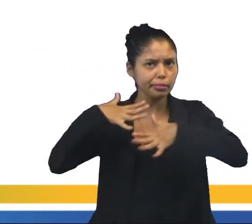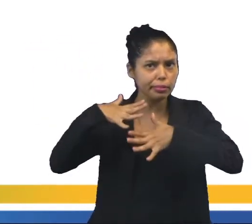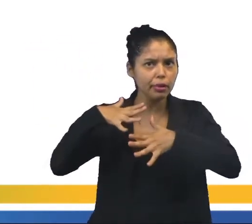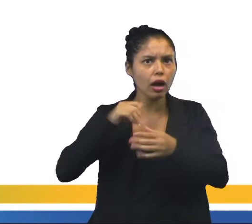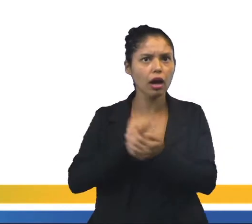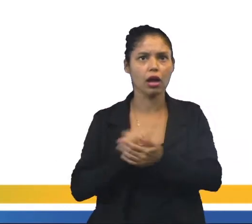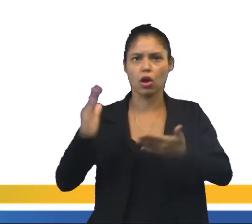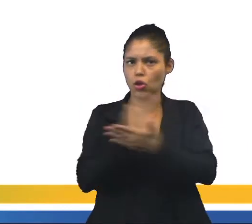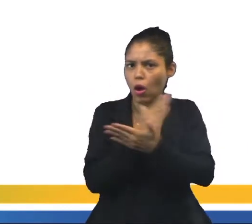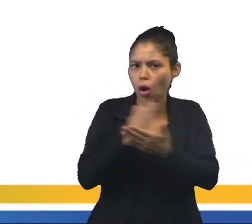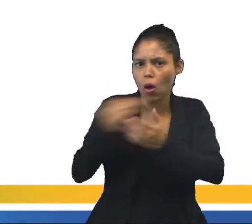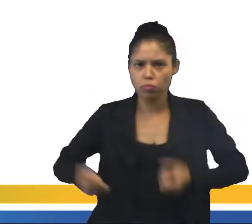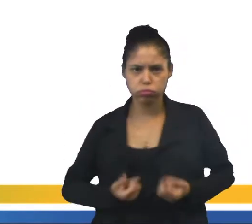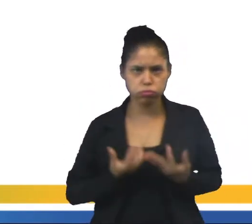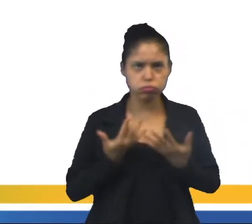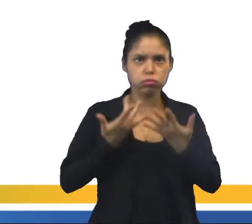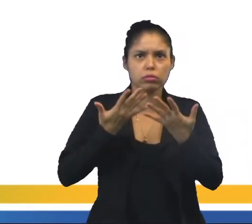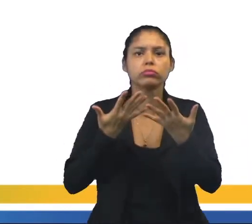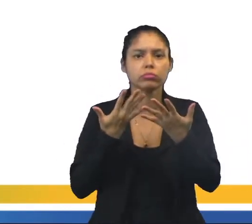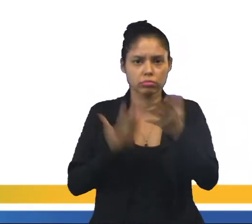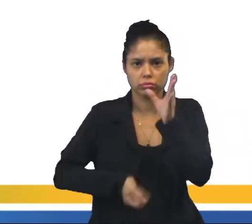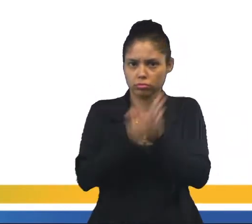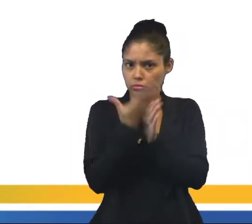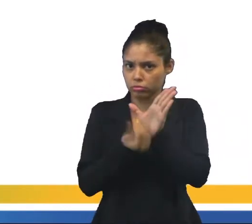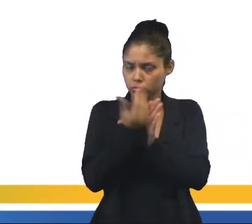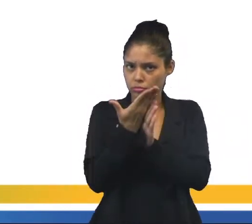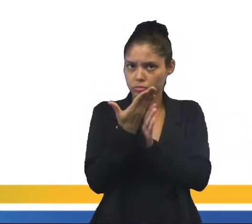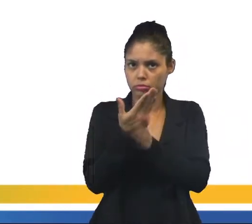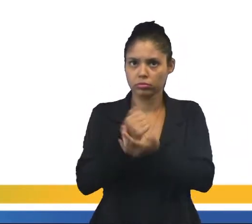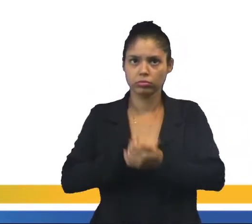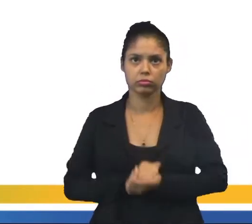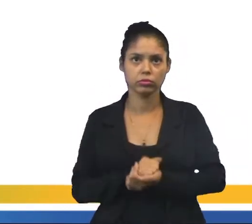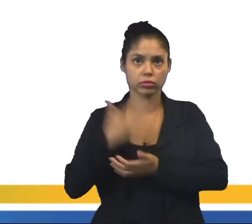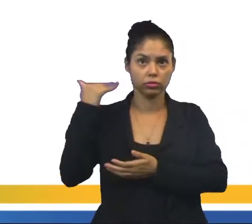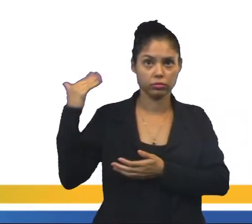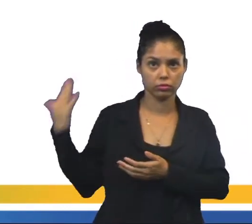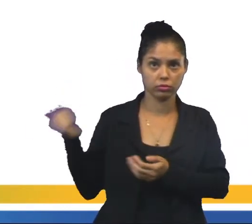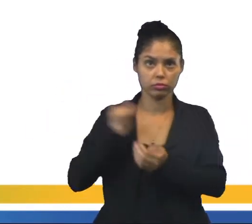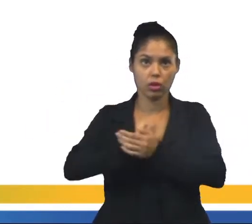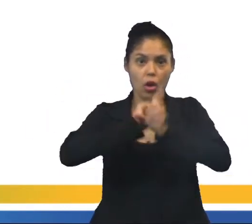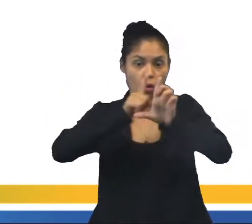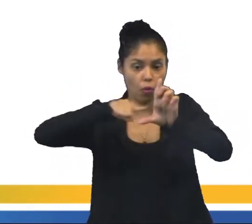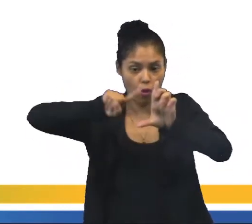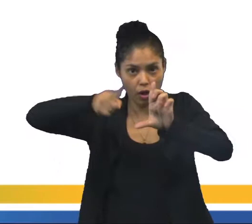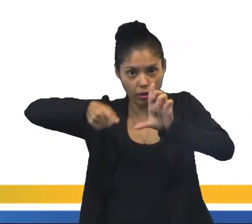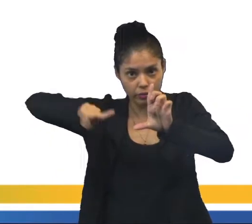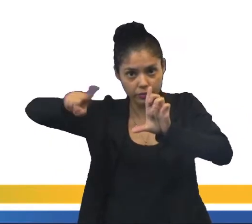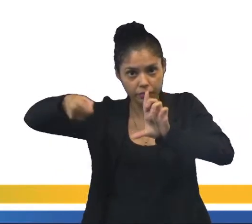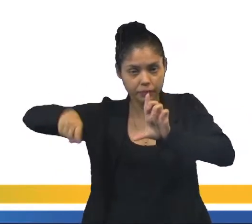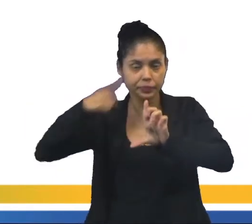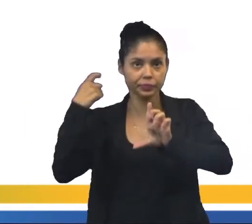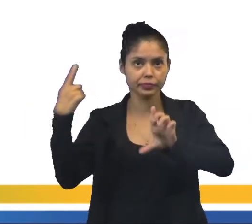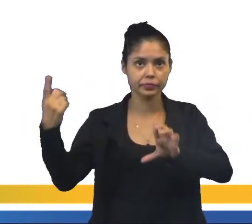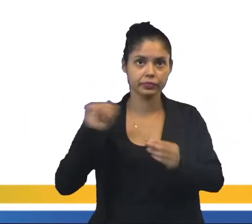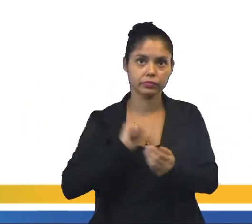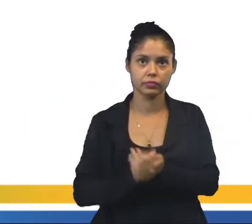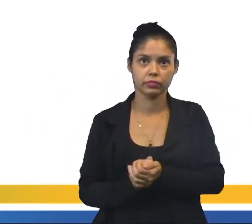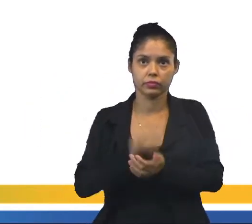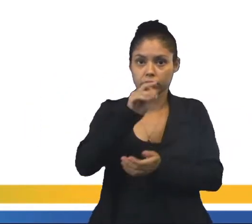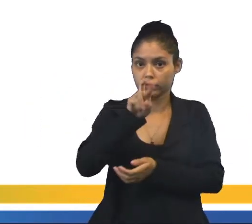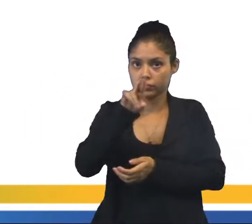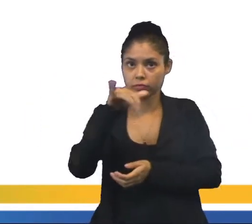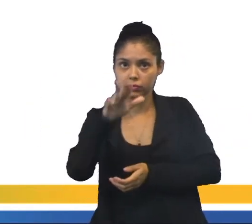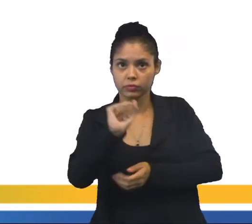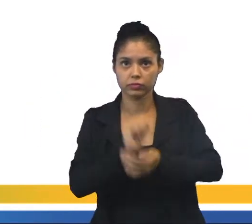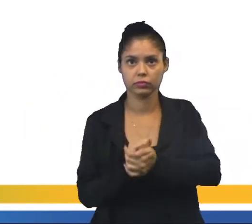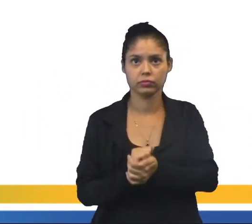vibrações de algo que foi estimulado e produziu as famosas ondas sonoras, que são as mecânicas